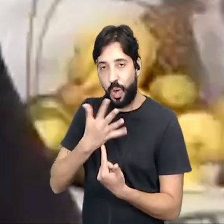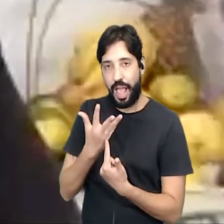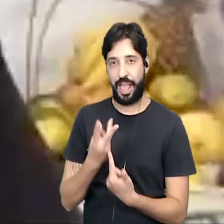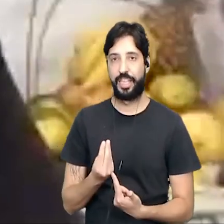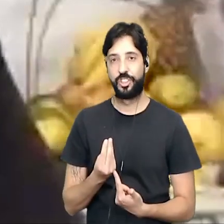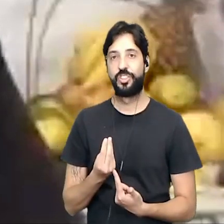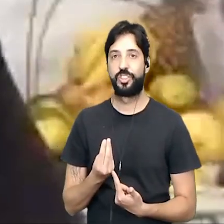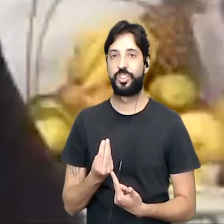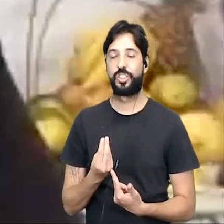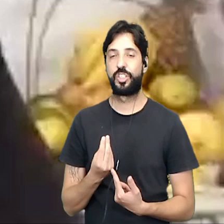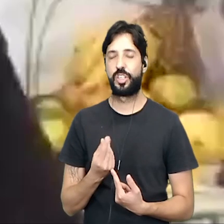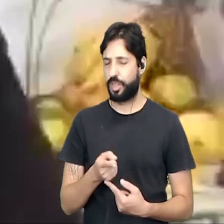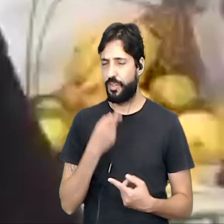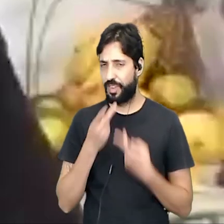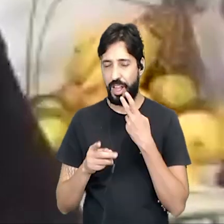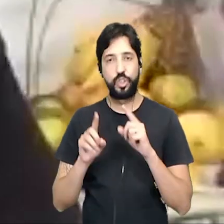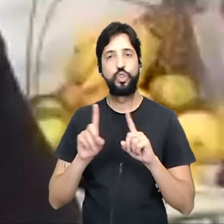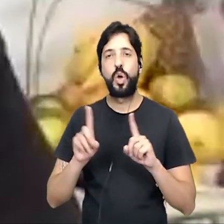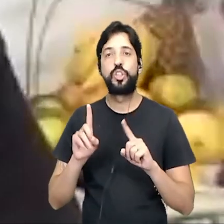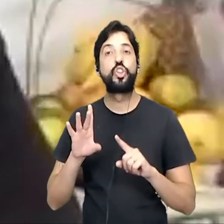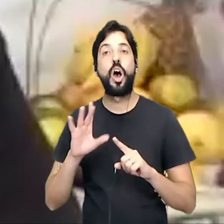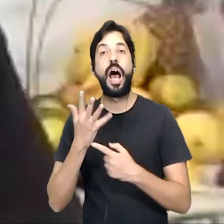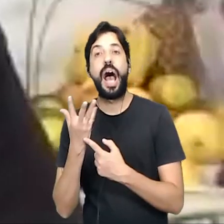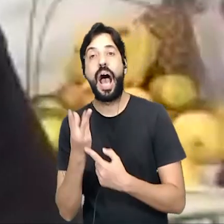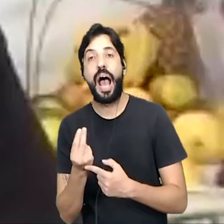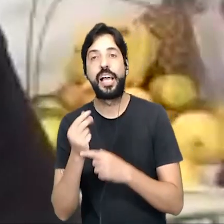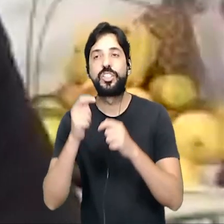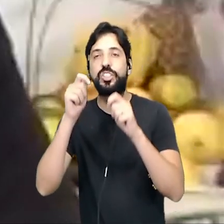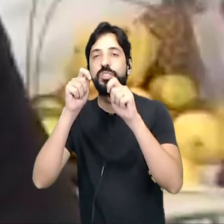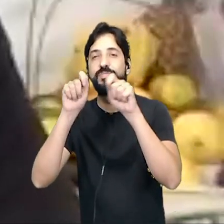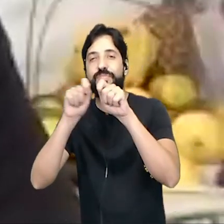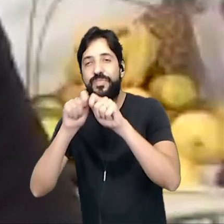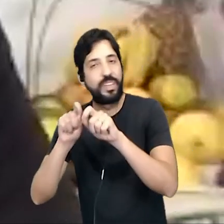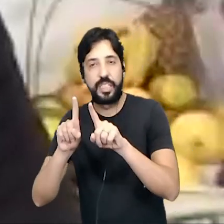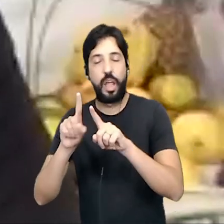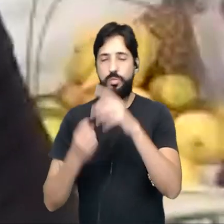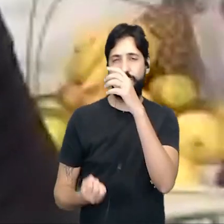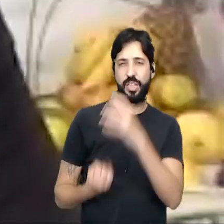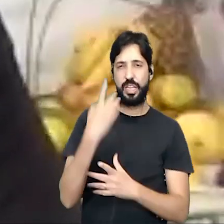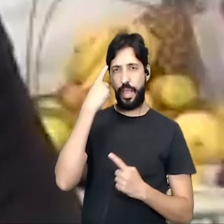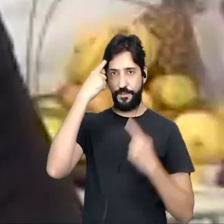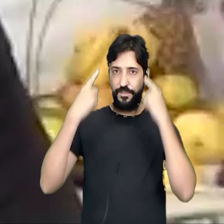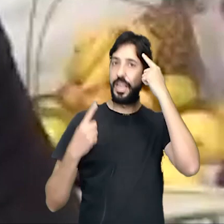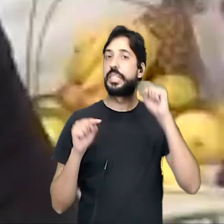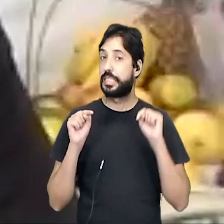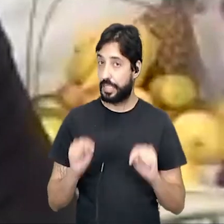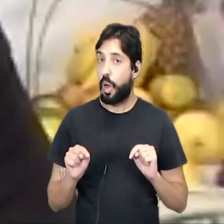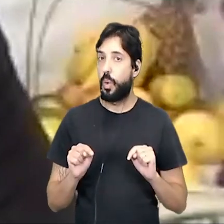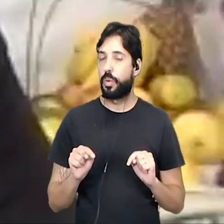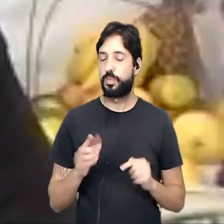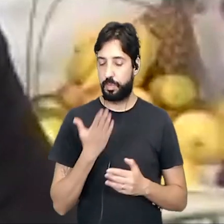mundo por meio da arte. E quando eu falo isso, não necessariamente a arte obra, mas a arte criação, a arte